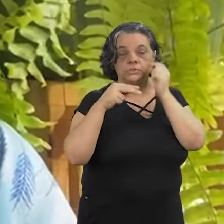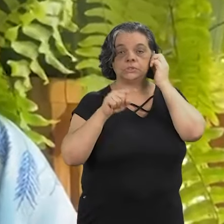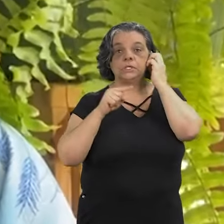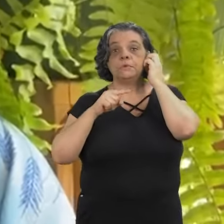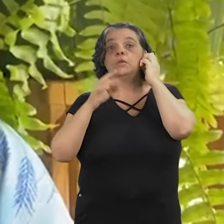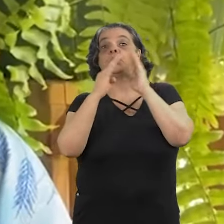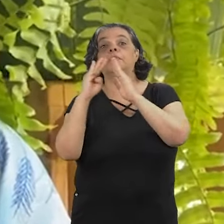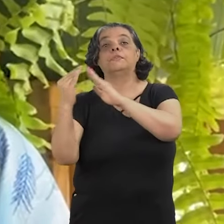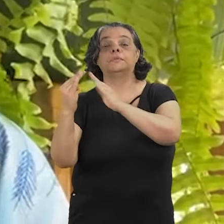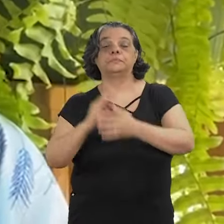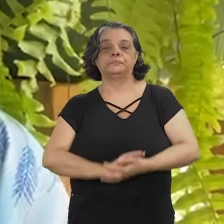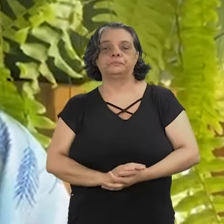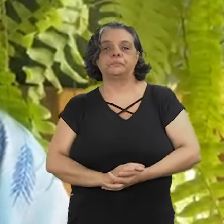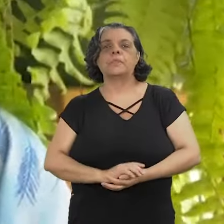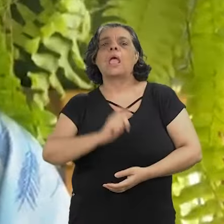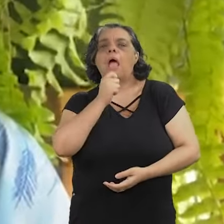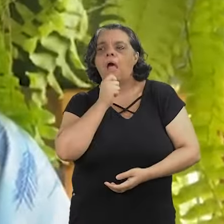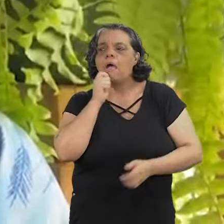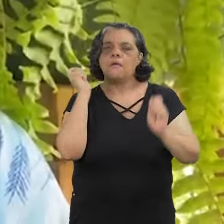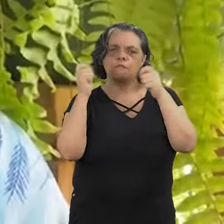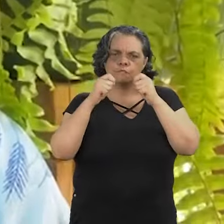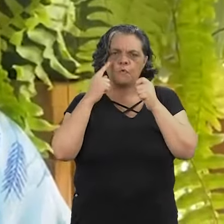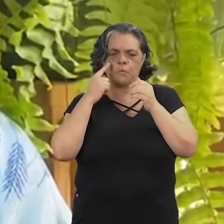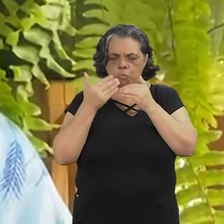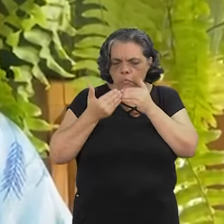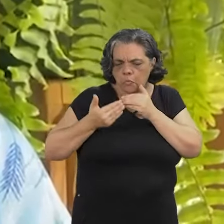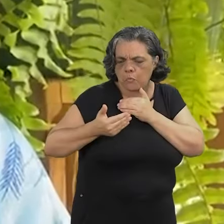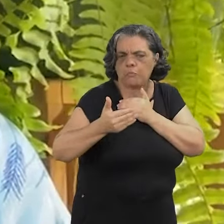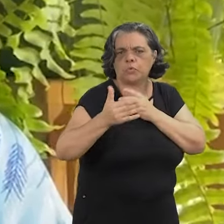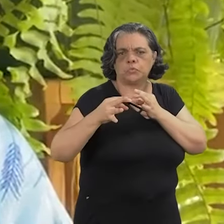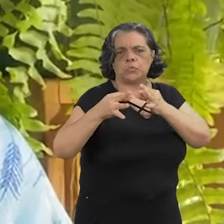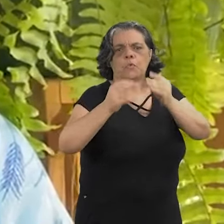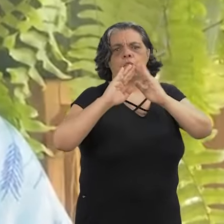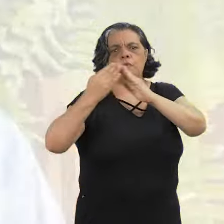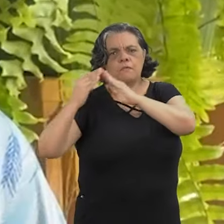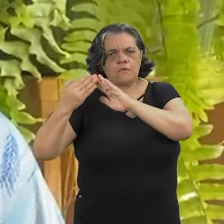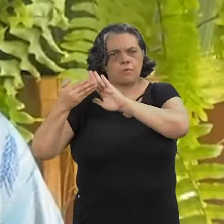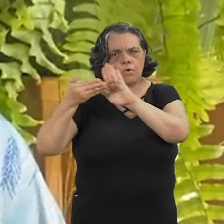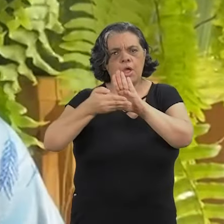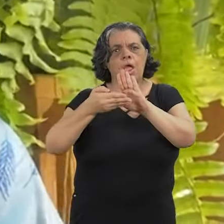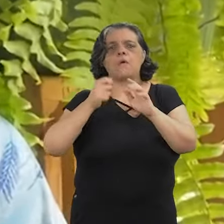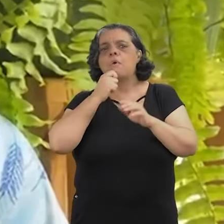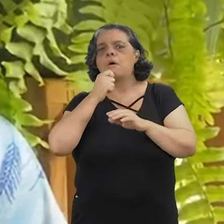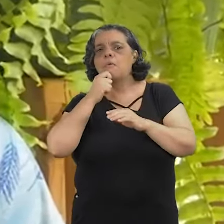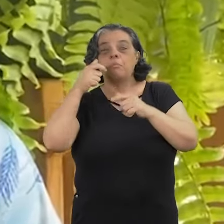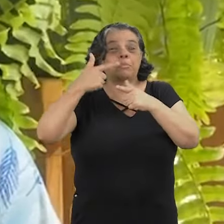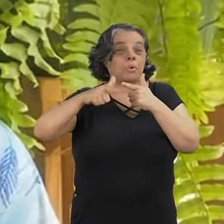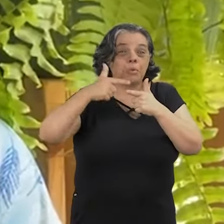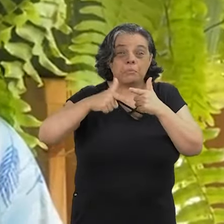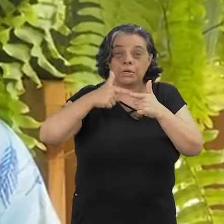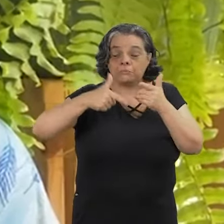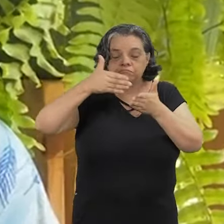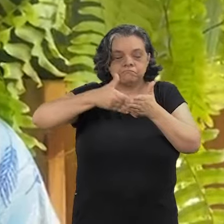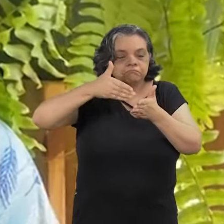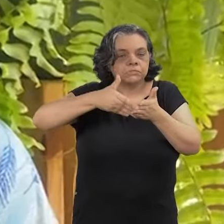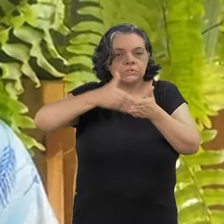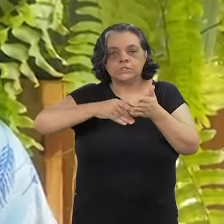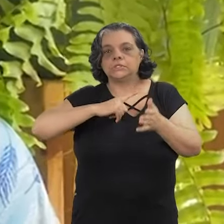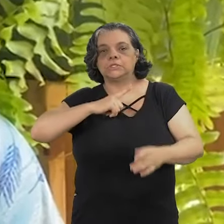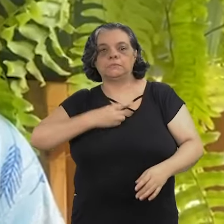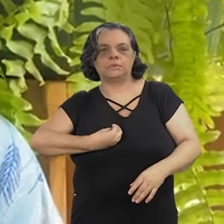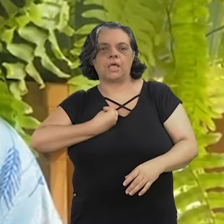dos favelados E aí foi esse foi o pontapé inicial do favela em Pauta um dos entraves os maiores que a gente tá passando que a